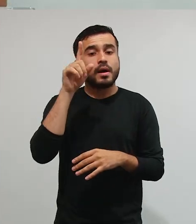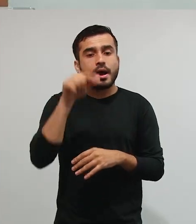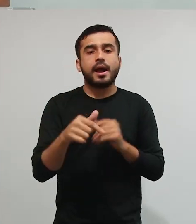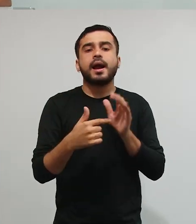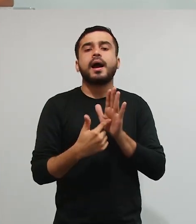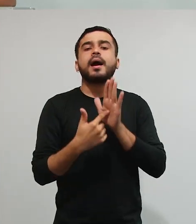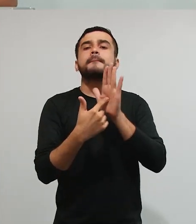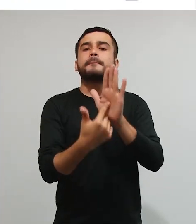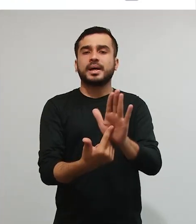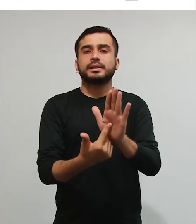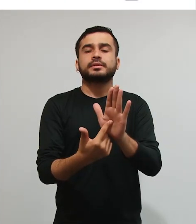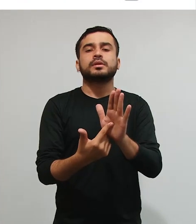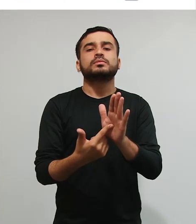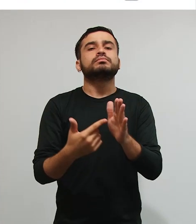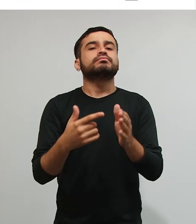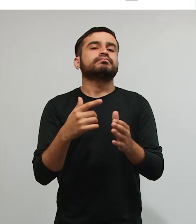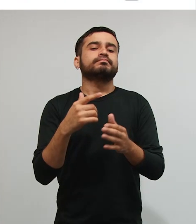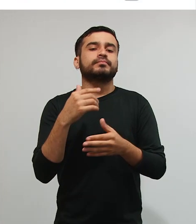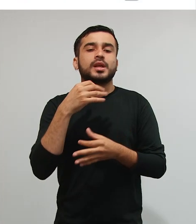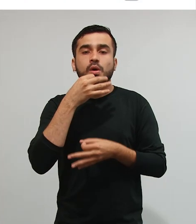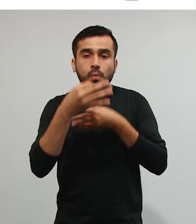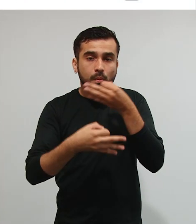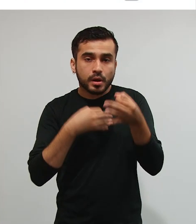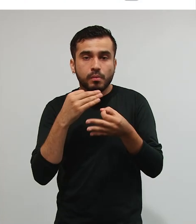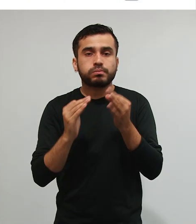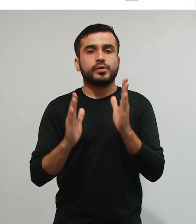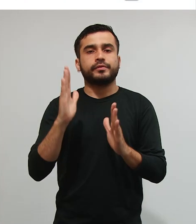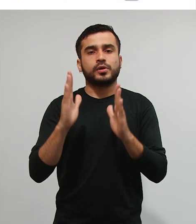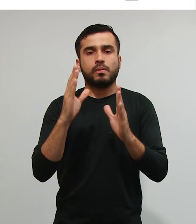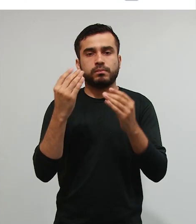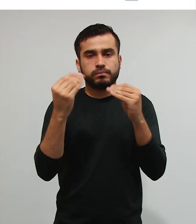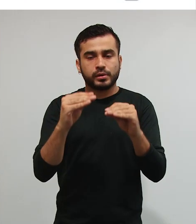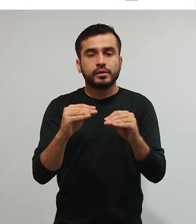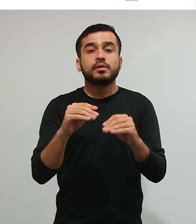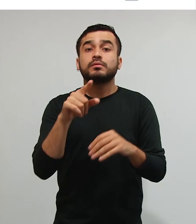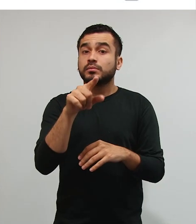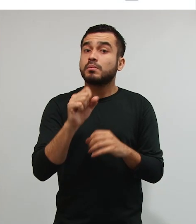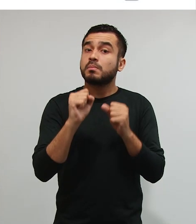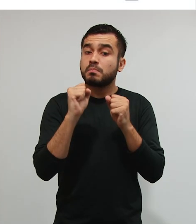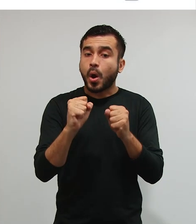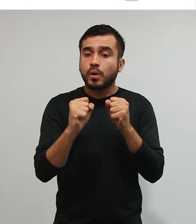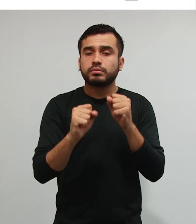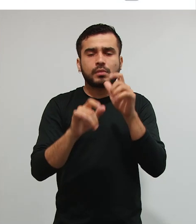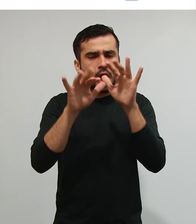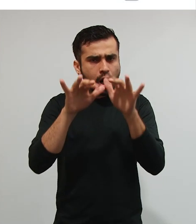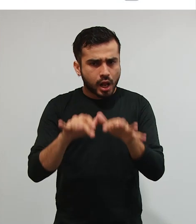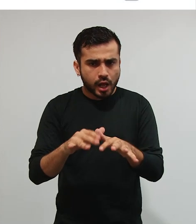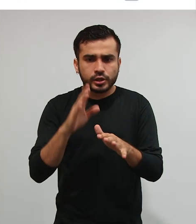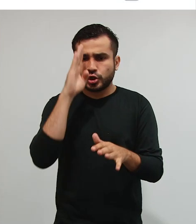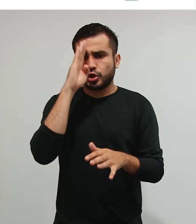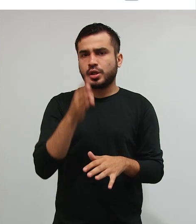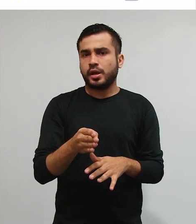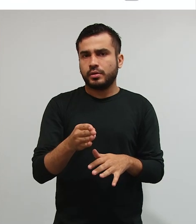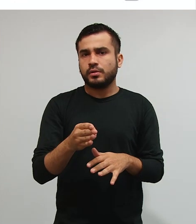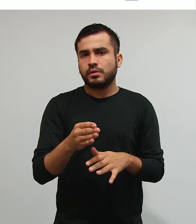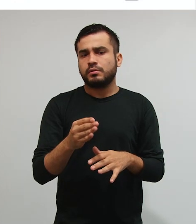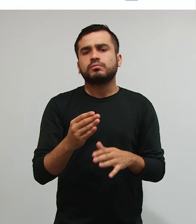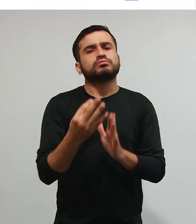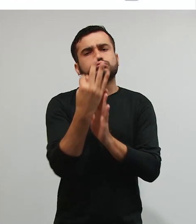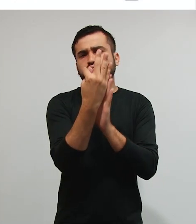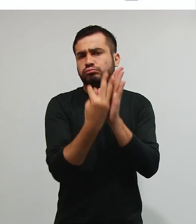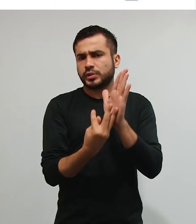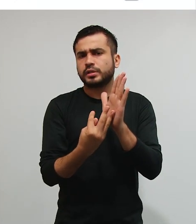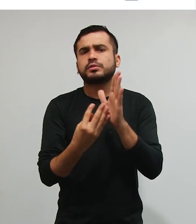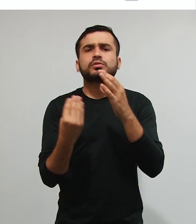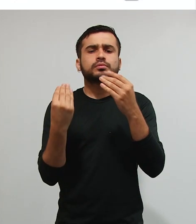é a apresentação das considerações provisórias. Lembrando que você pode fazer edição aqui, claro, né, para além